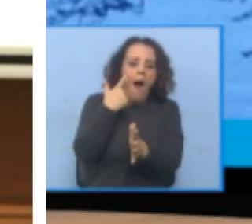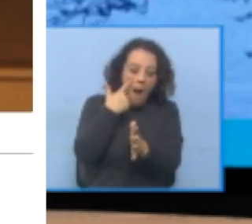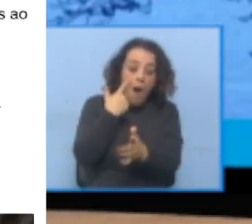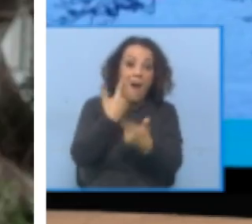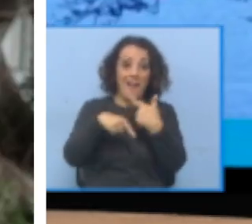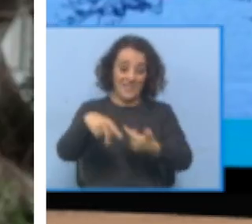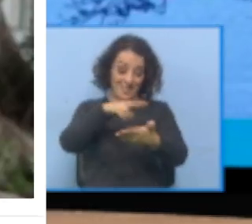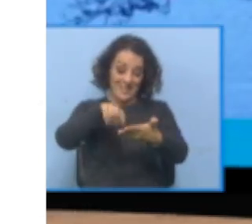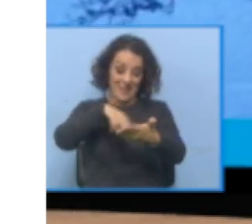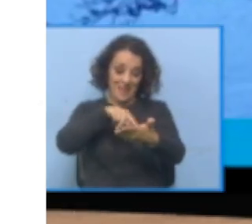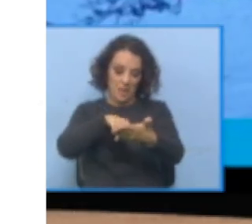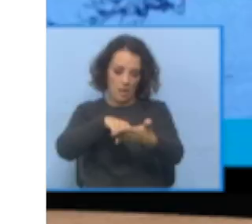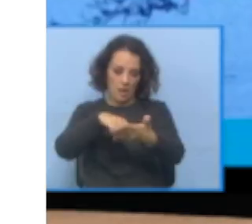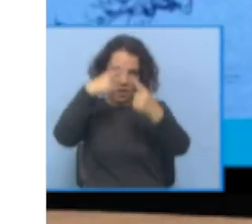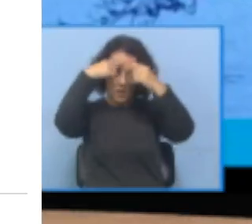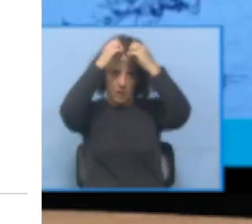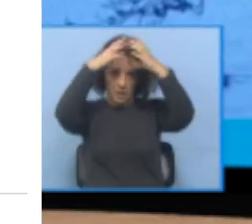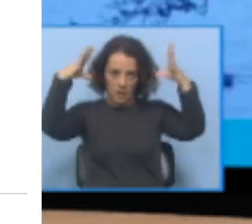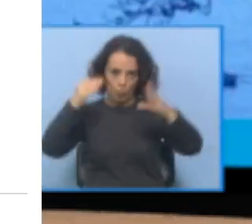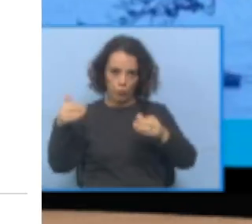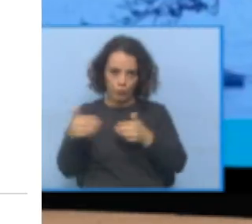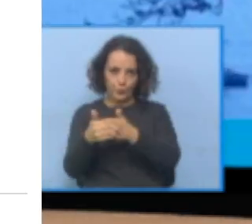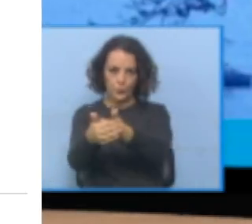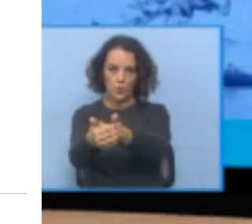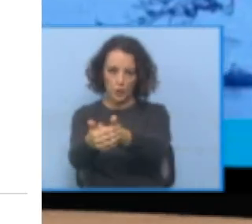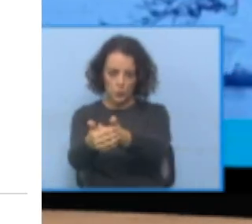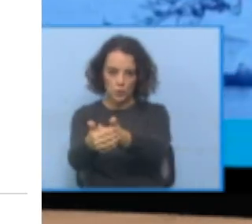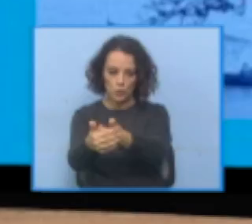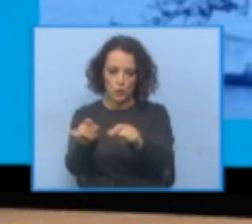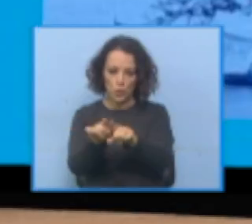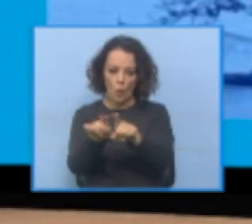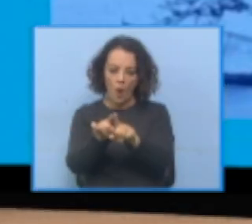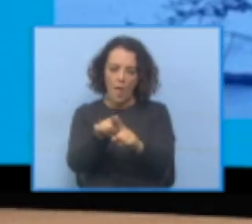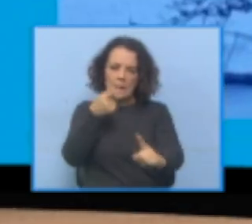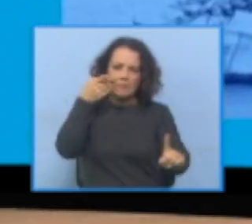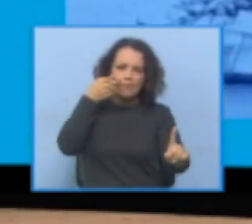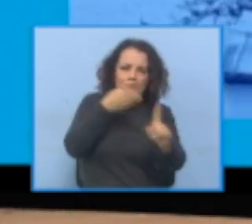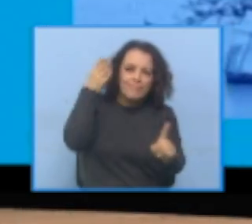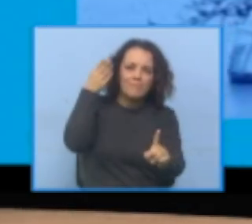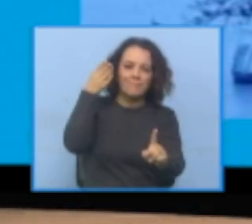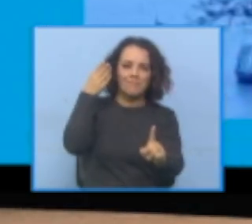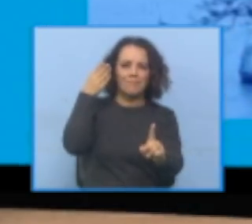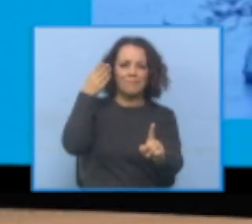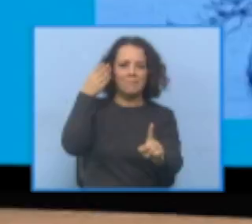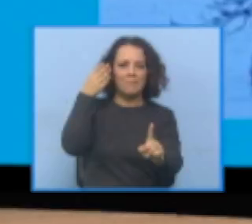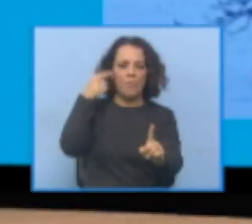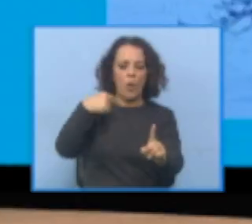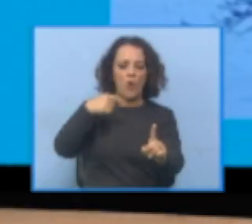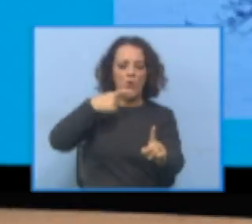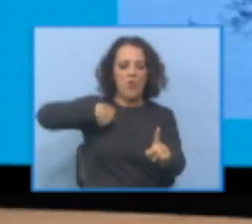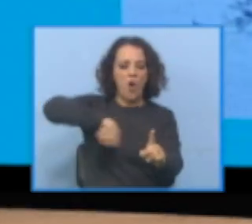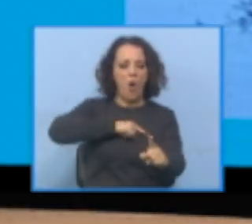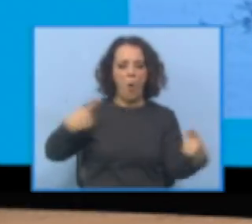nos processos pastorais, ele como que bate no ponto dos nossos desencontros